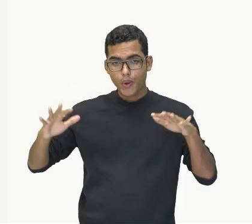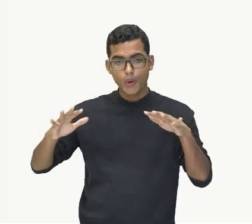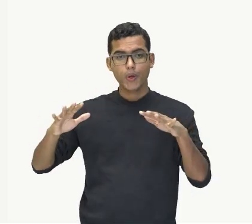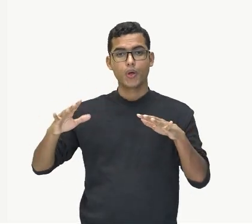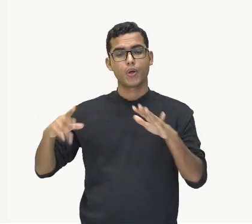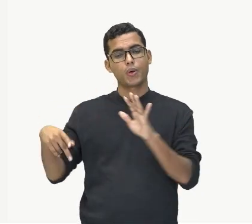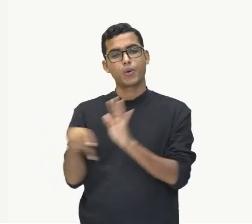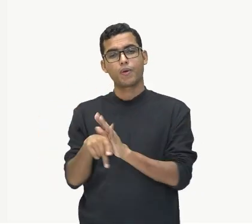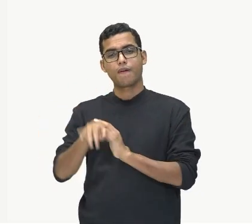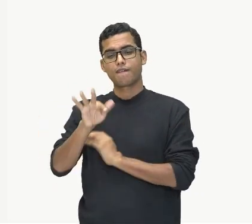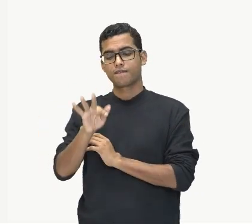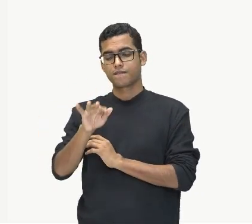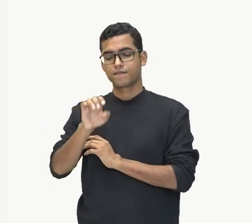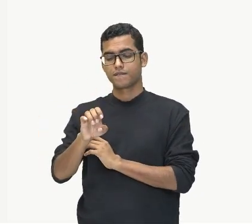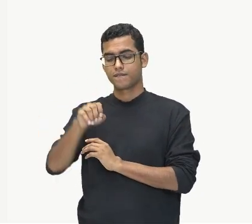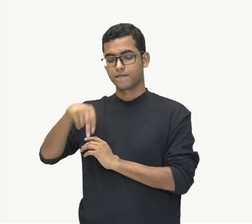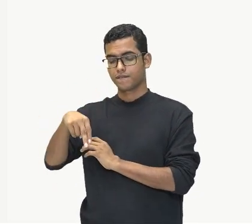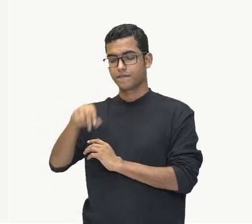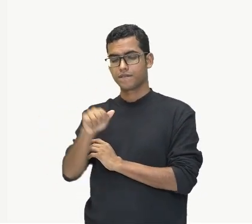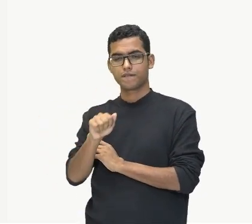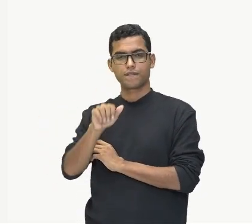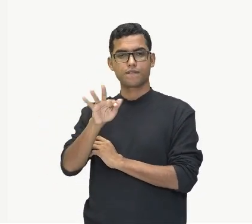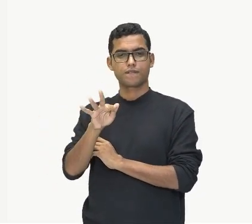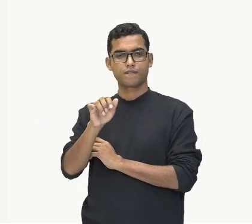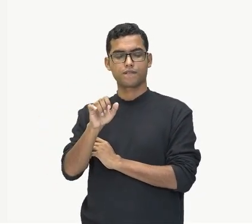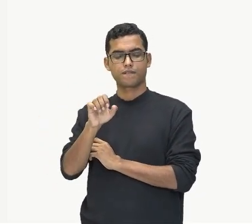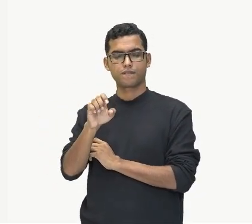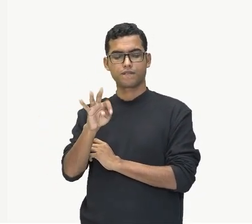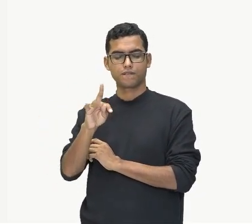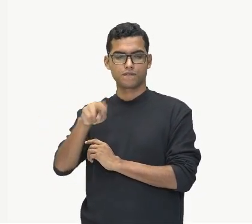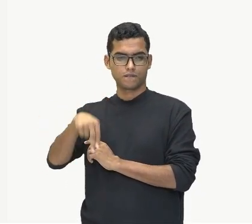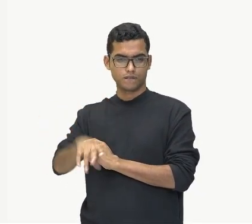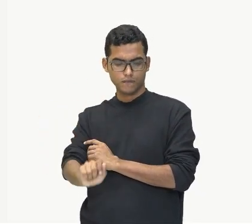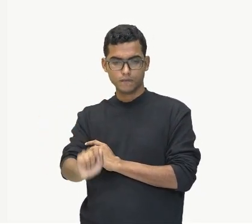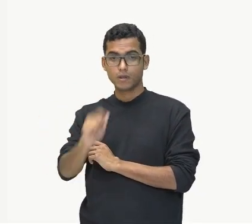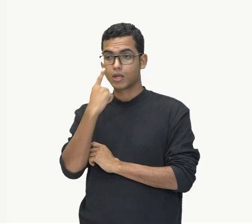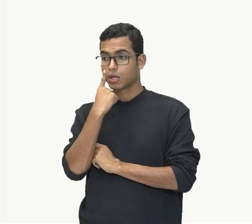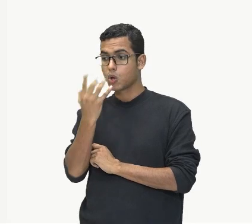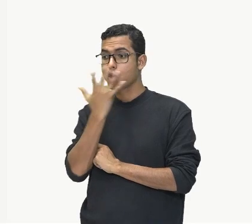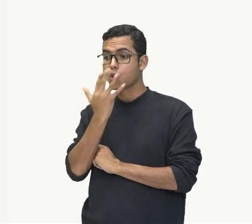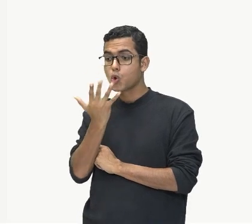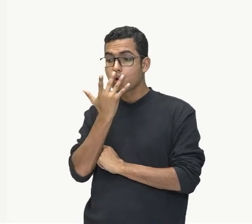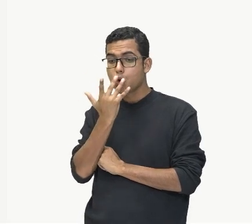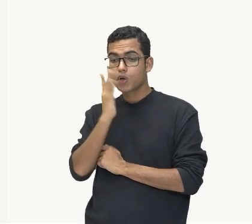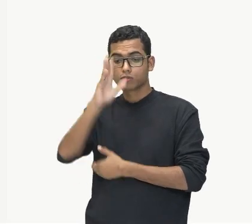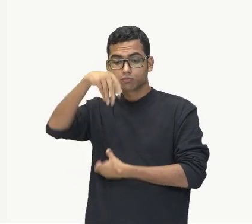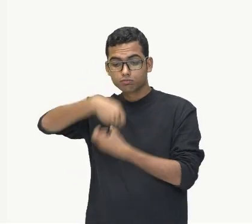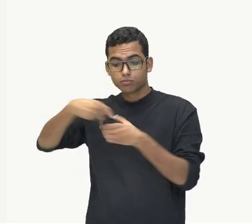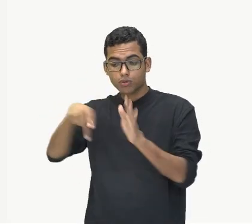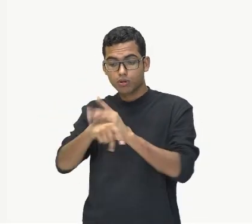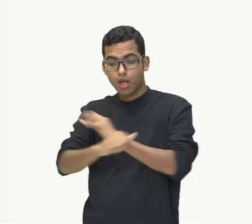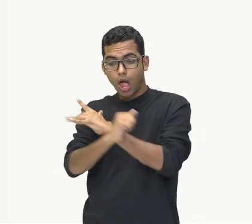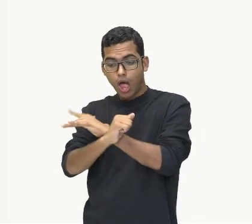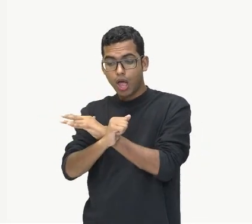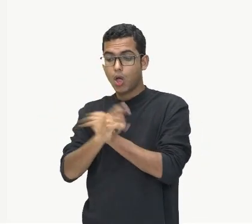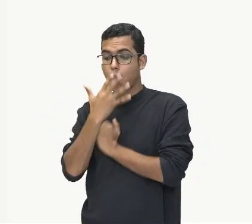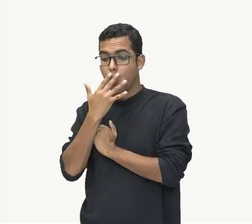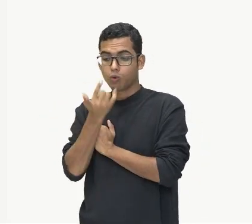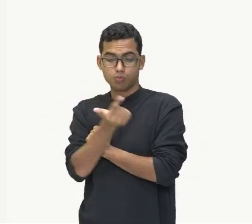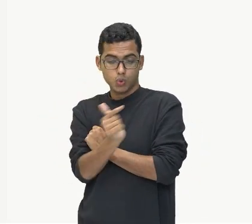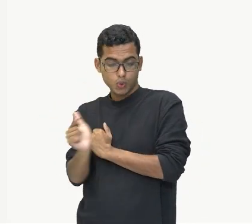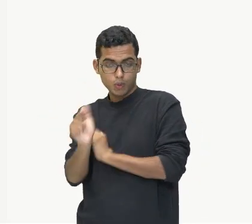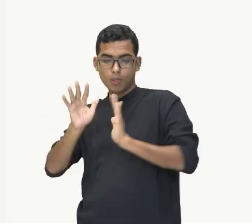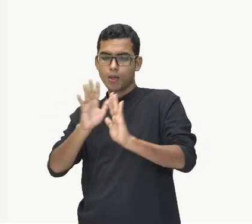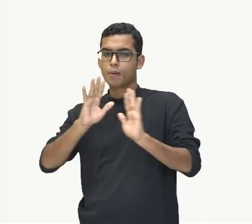fenolftaleína, que no meio ácido tem uma coloração incolor e no meio básico